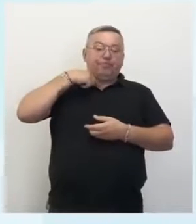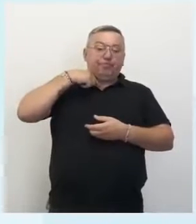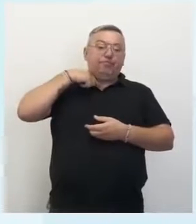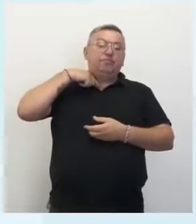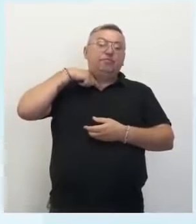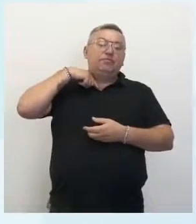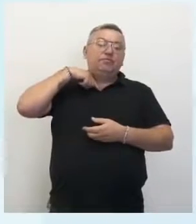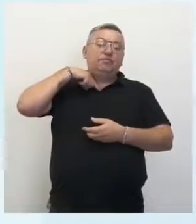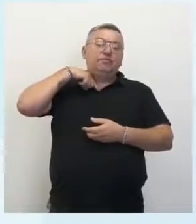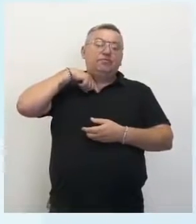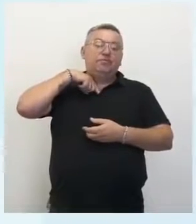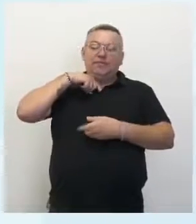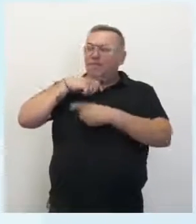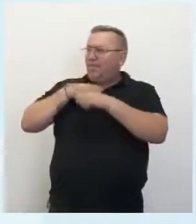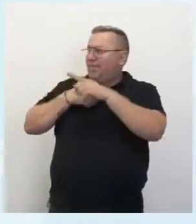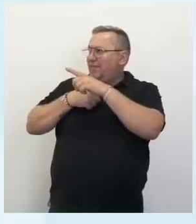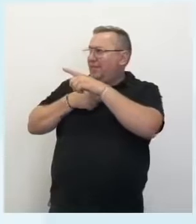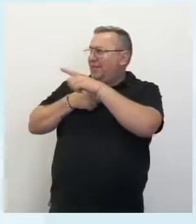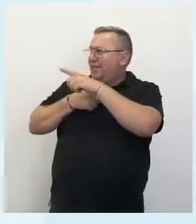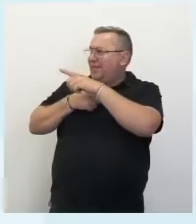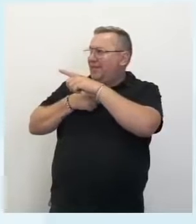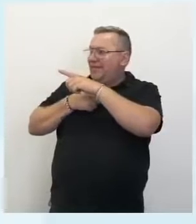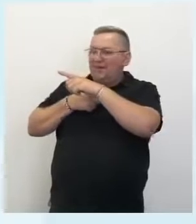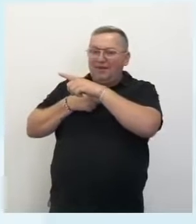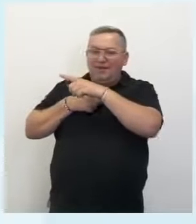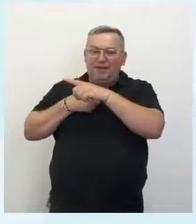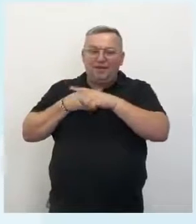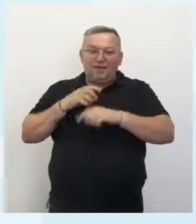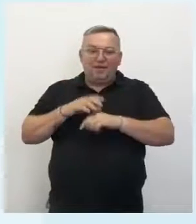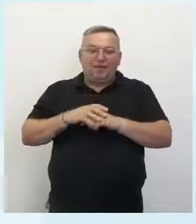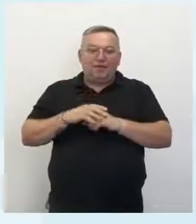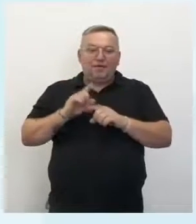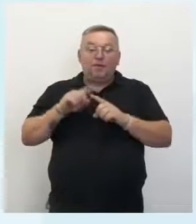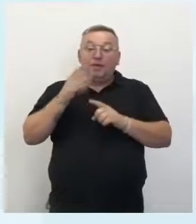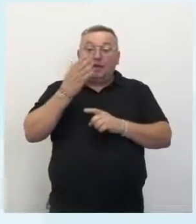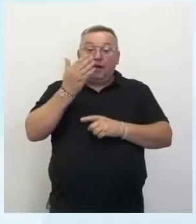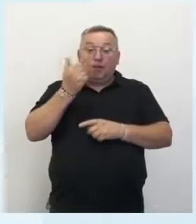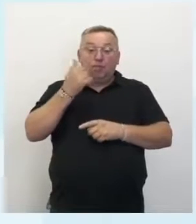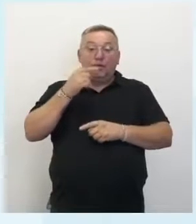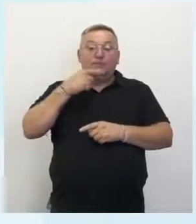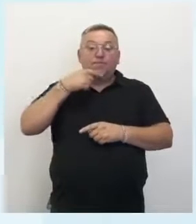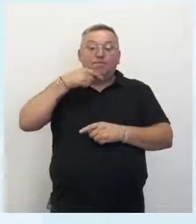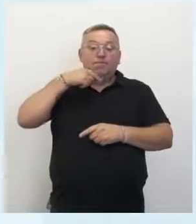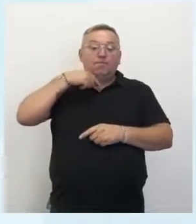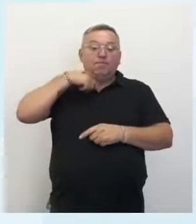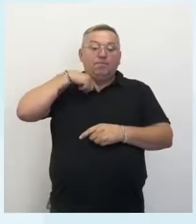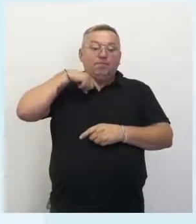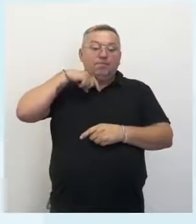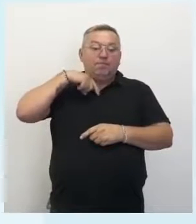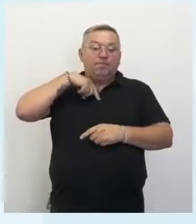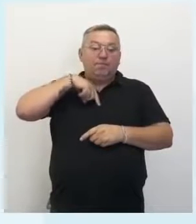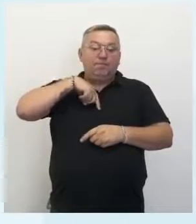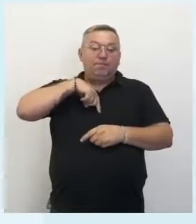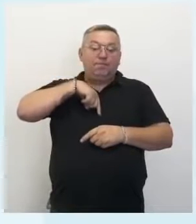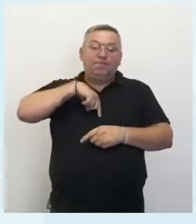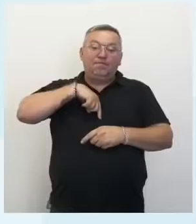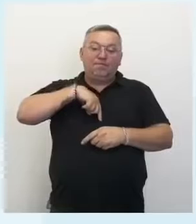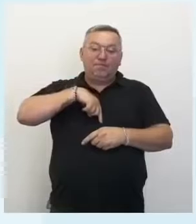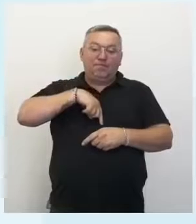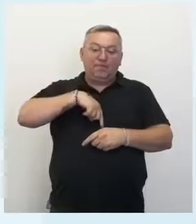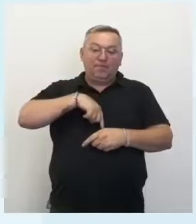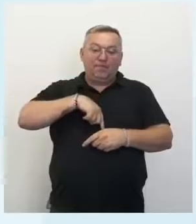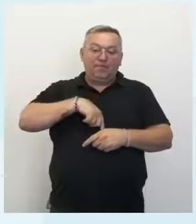vendo? Esse processozinho que tá aparecendo do lado aí é como se fosse o bolo alimentar descendo, né, para o estômago. Isso aí é que a gente